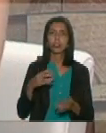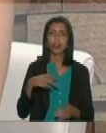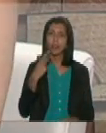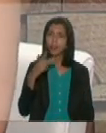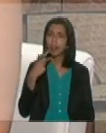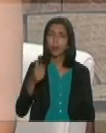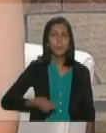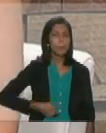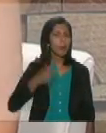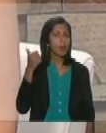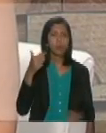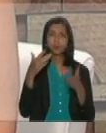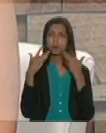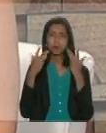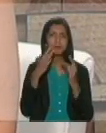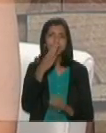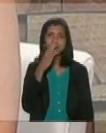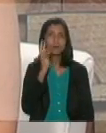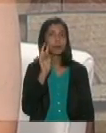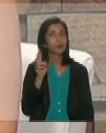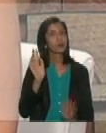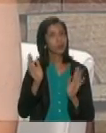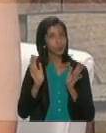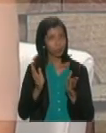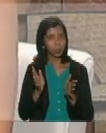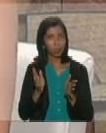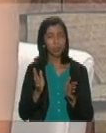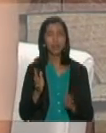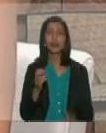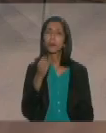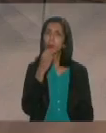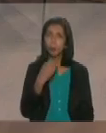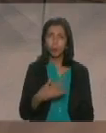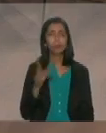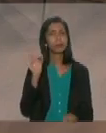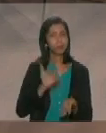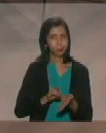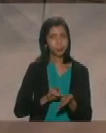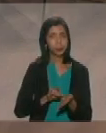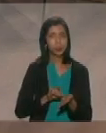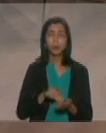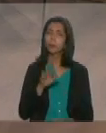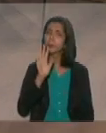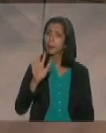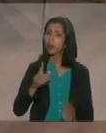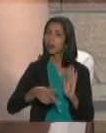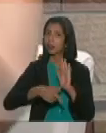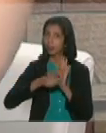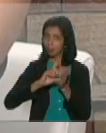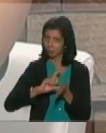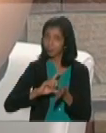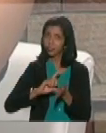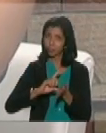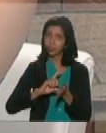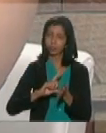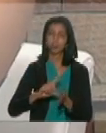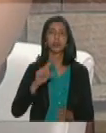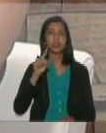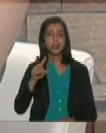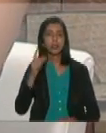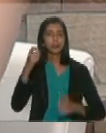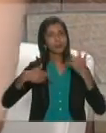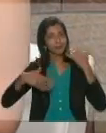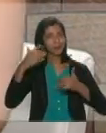é um dos melhores espetáculos que eu tenho assistido, ou que eu já assisti. É muito bom, realmente. Mas antes de você chegar